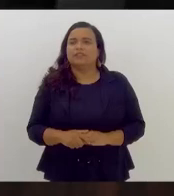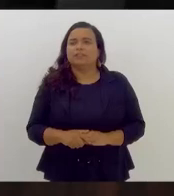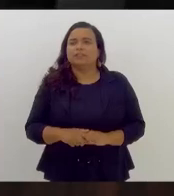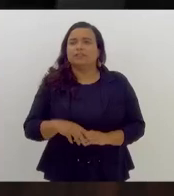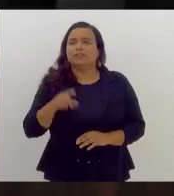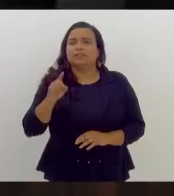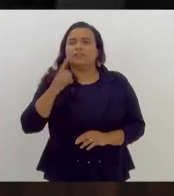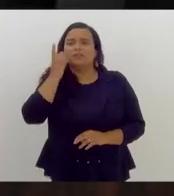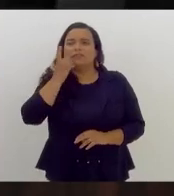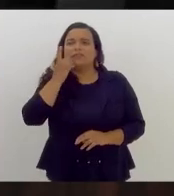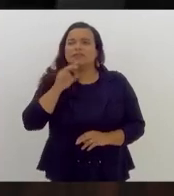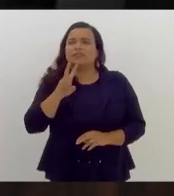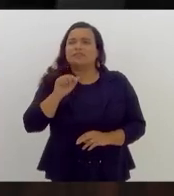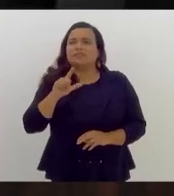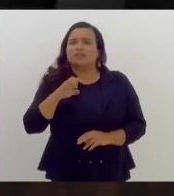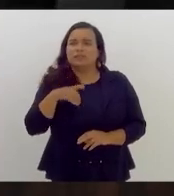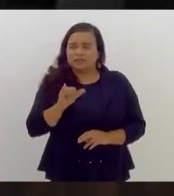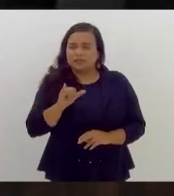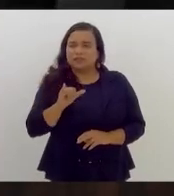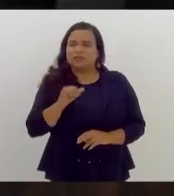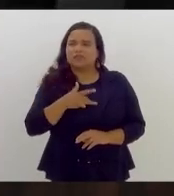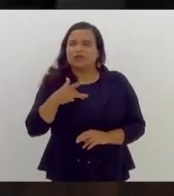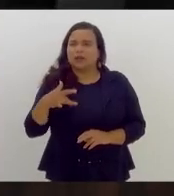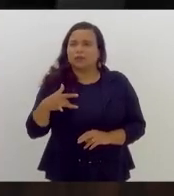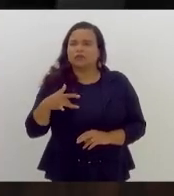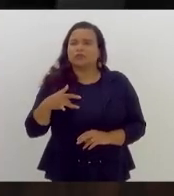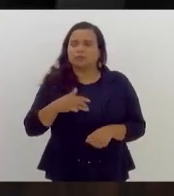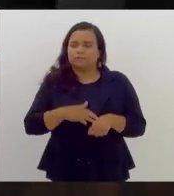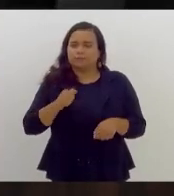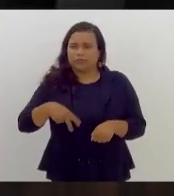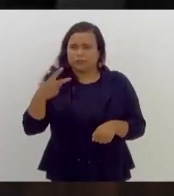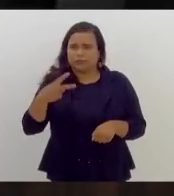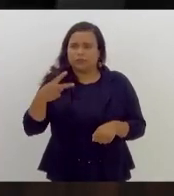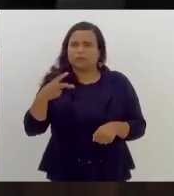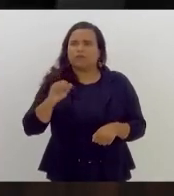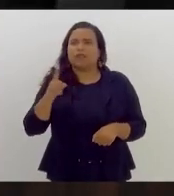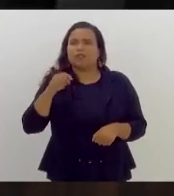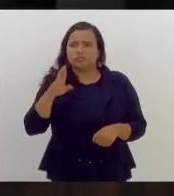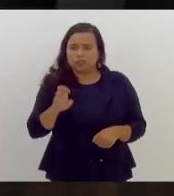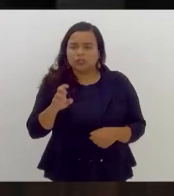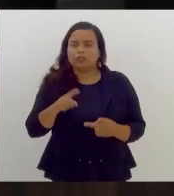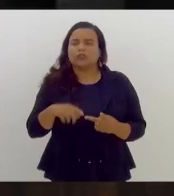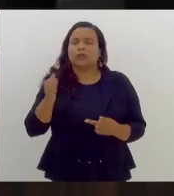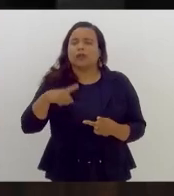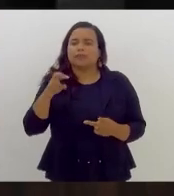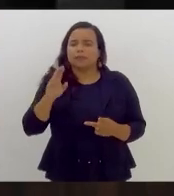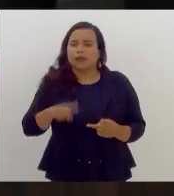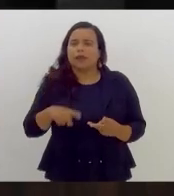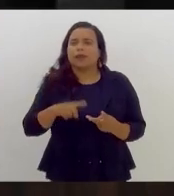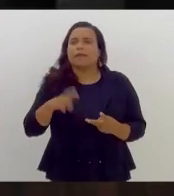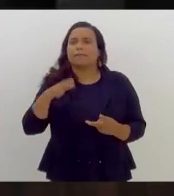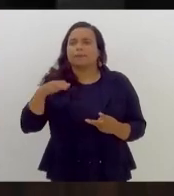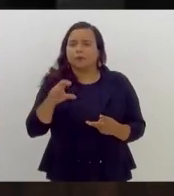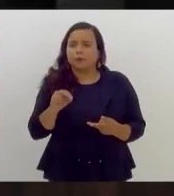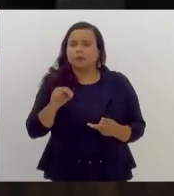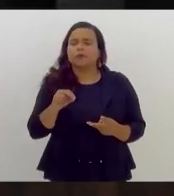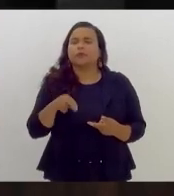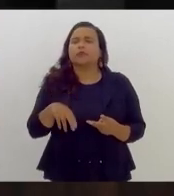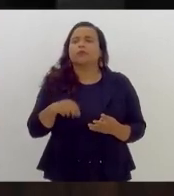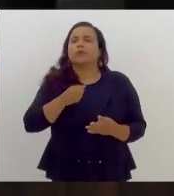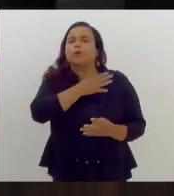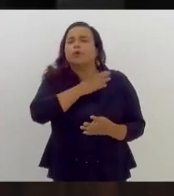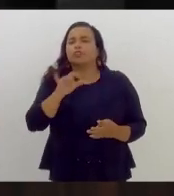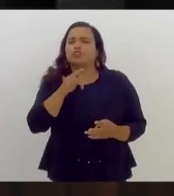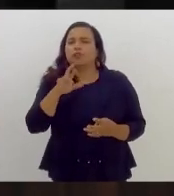Valdeci da Saúde. A presidência vai proceder à segunda chamada. Alexandre Knoploch, André Correia, Bruno Dauari, Coronel